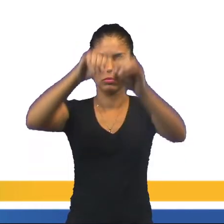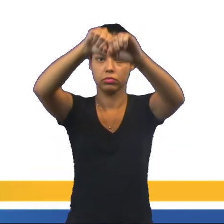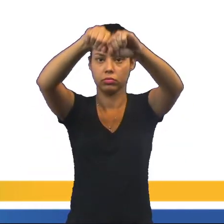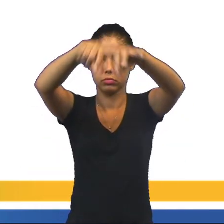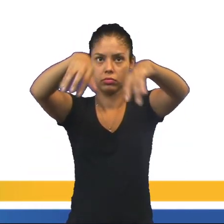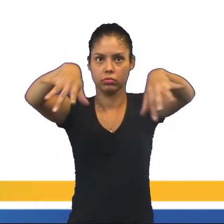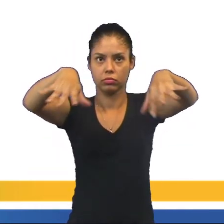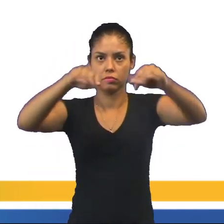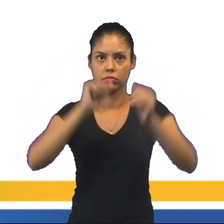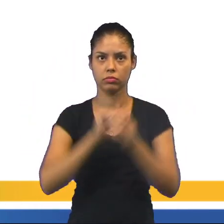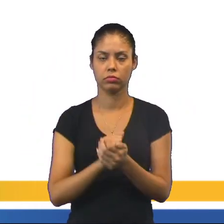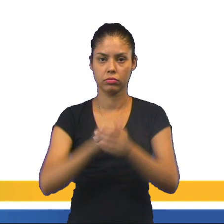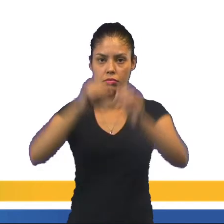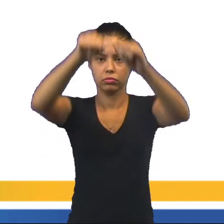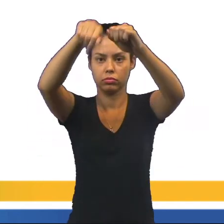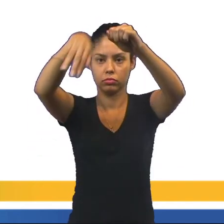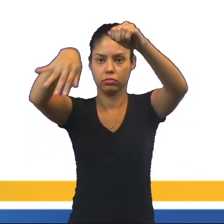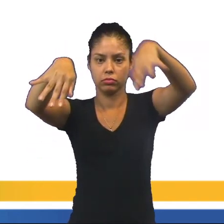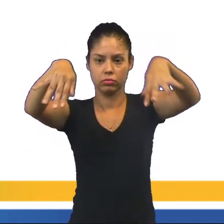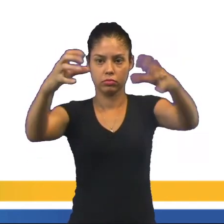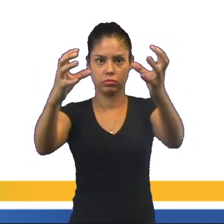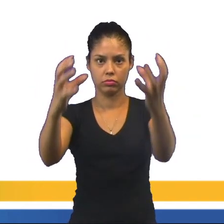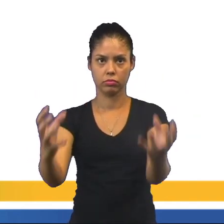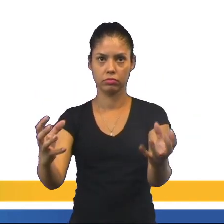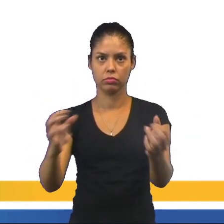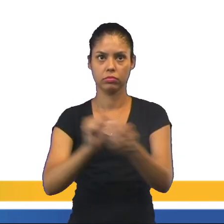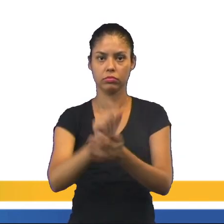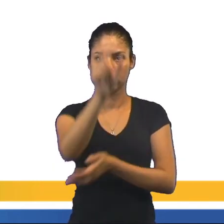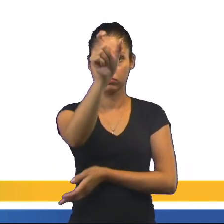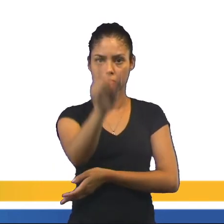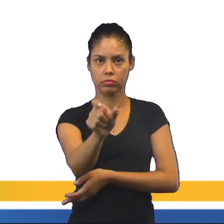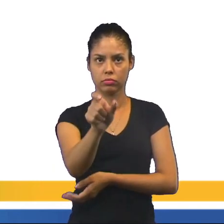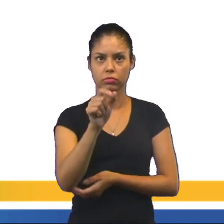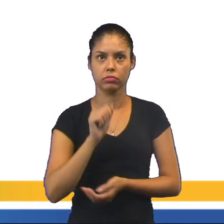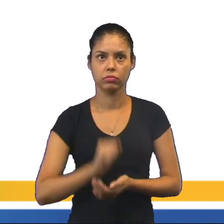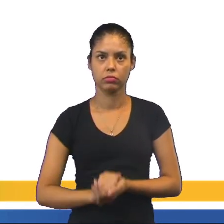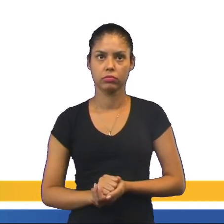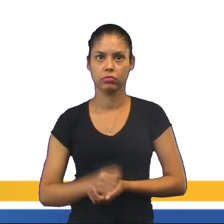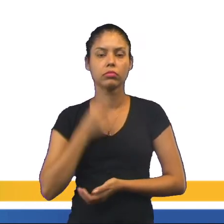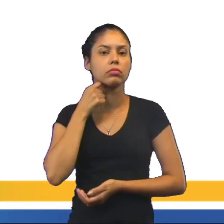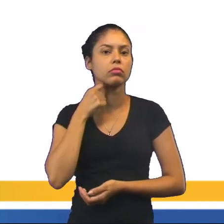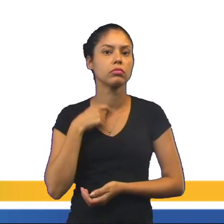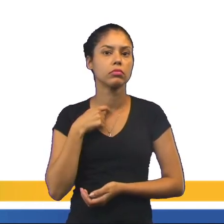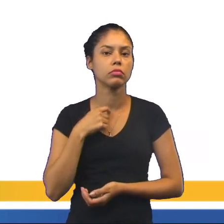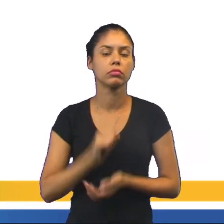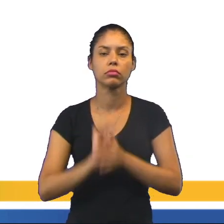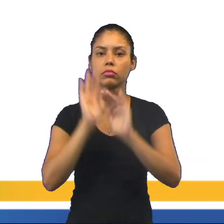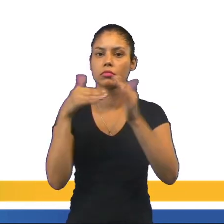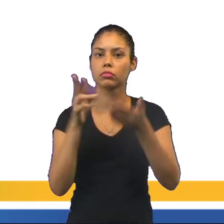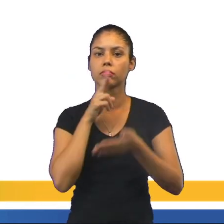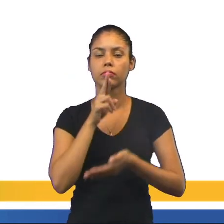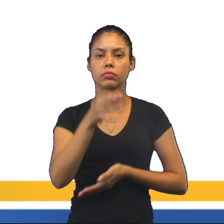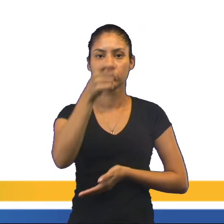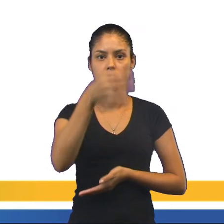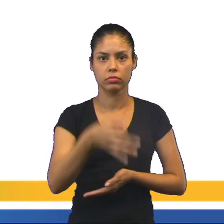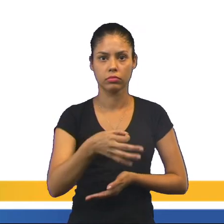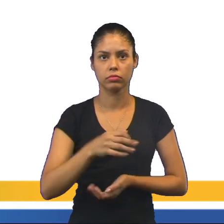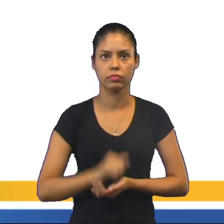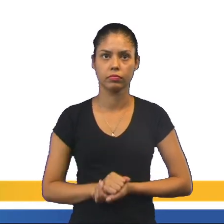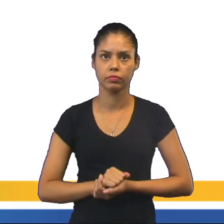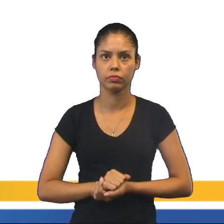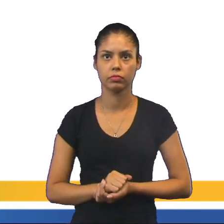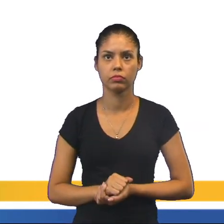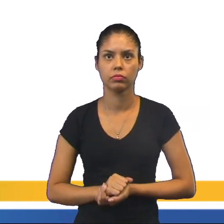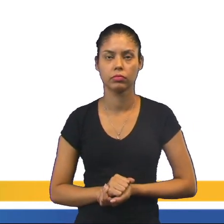bronquíolos, letra C, nos brônquios, D, na traqueia ou E, na laringe. E aí, qual que é a resposta correta?